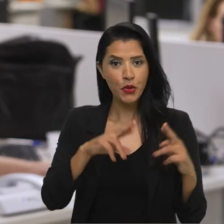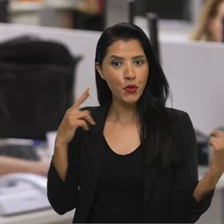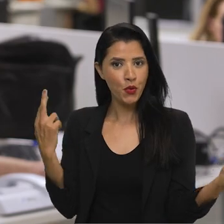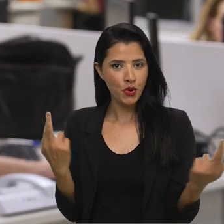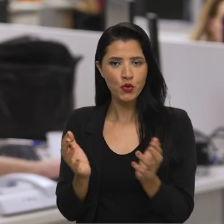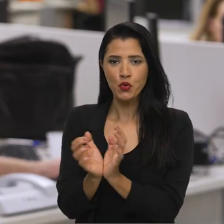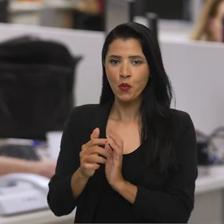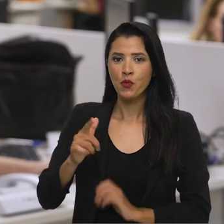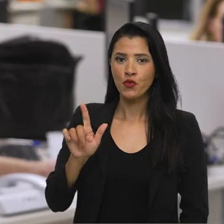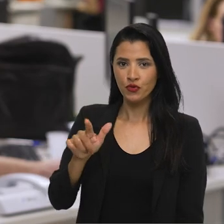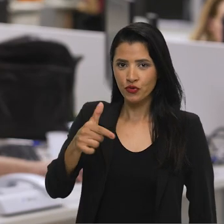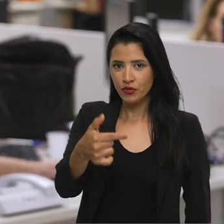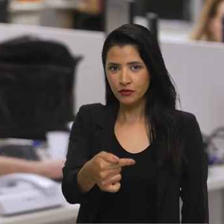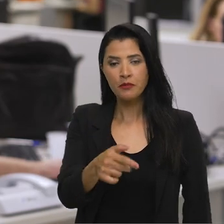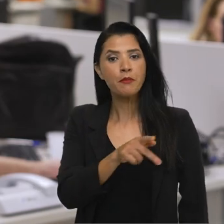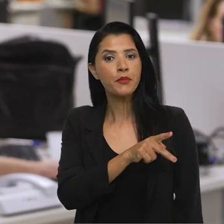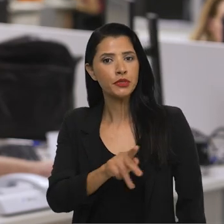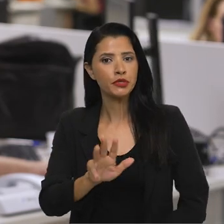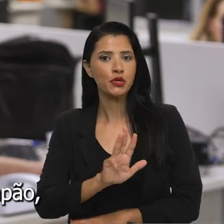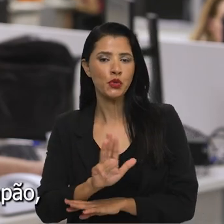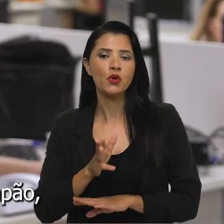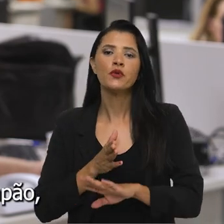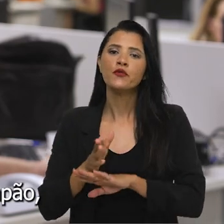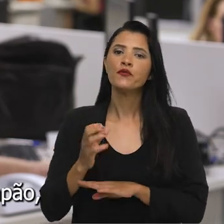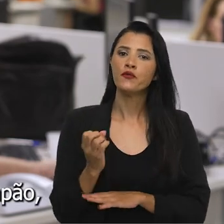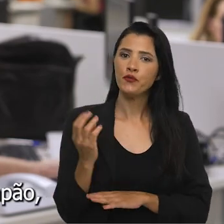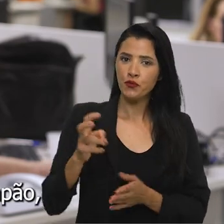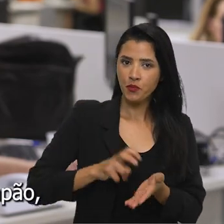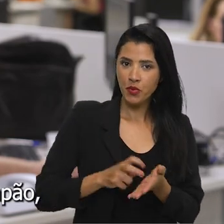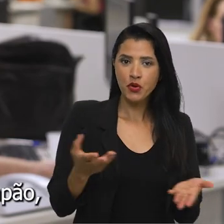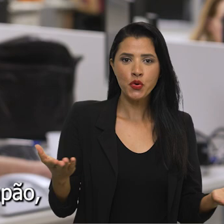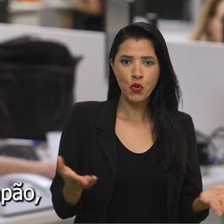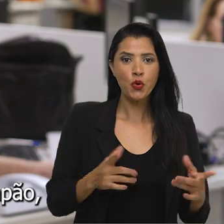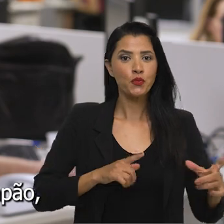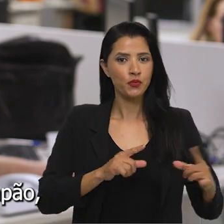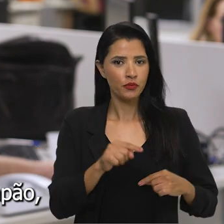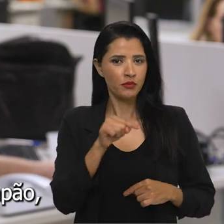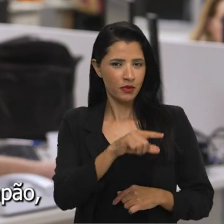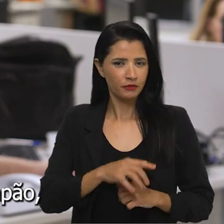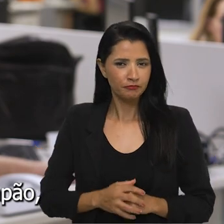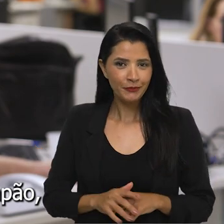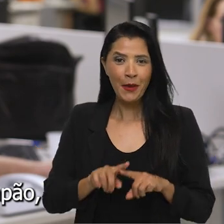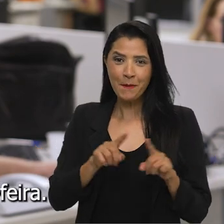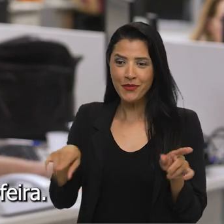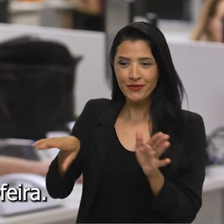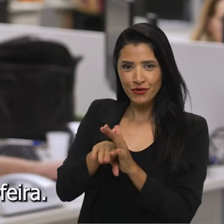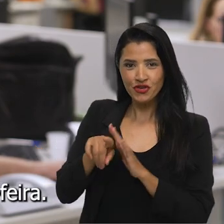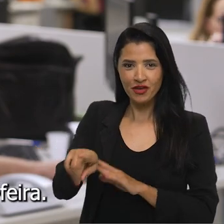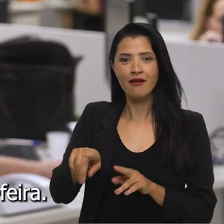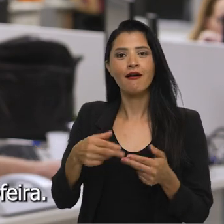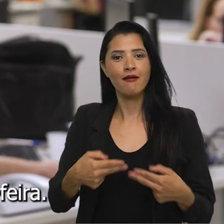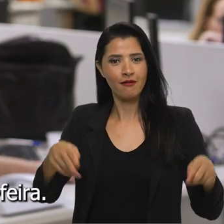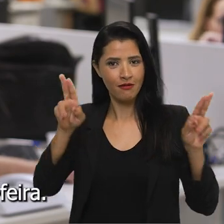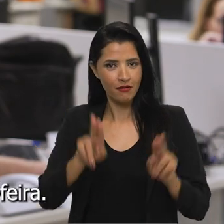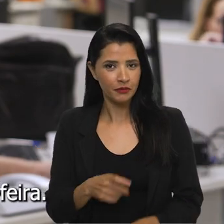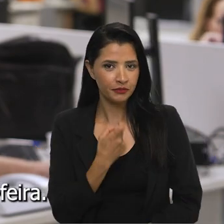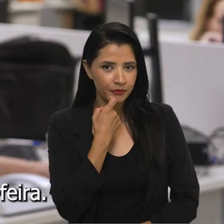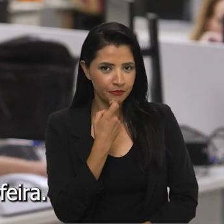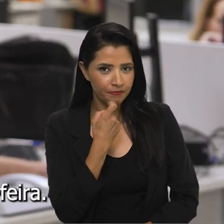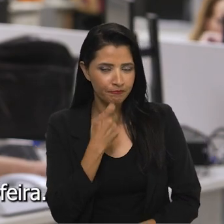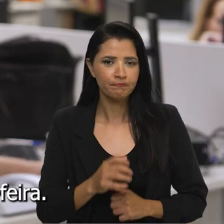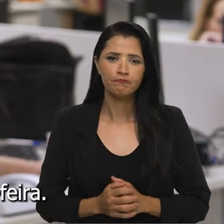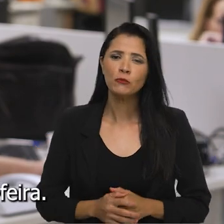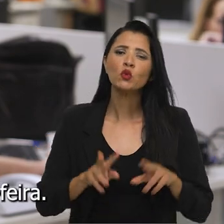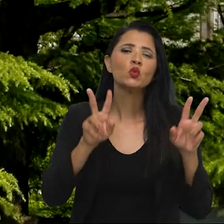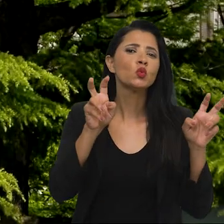Olá! Reunião de cúpula do G7. O presidente Lula viajou esta manhã para o Japão, mas a comitiva só chega a Hiroshima